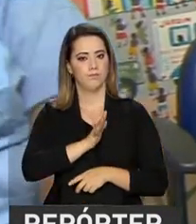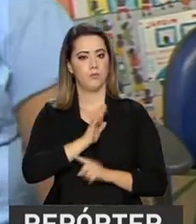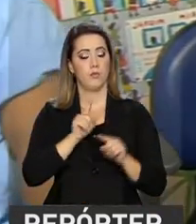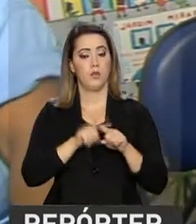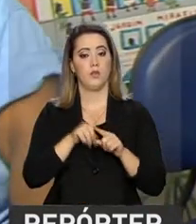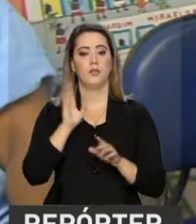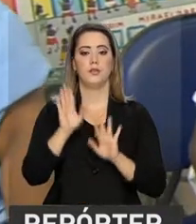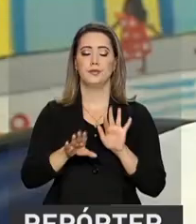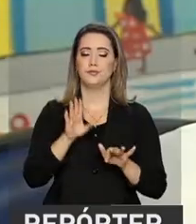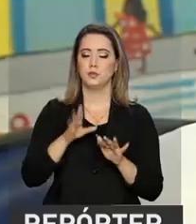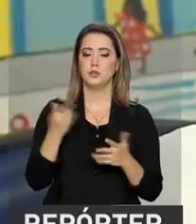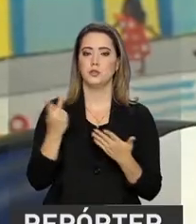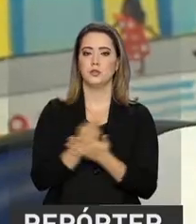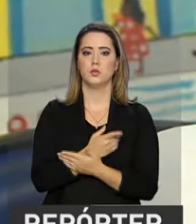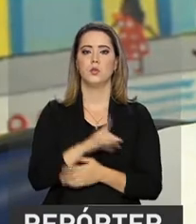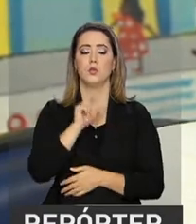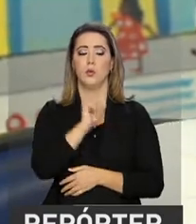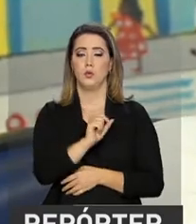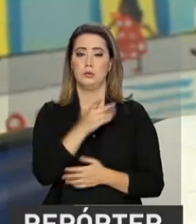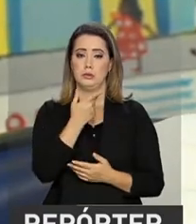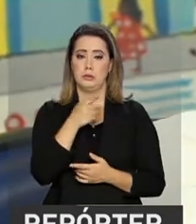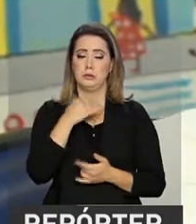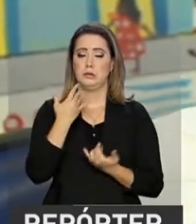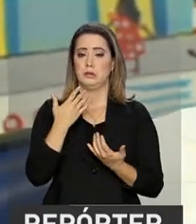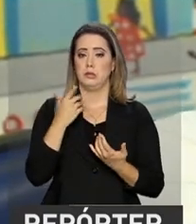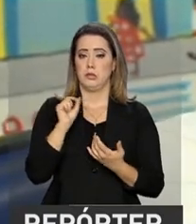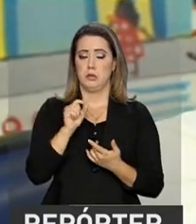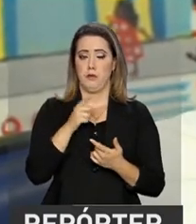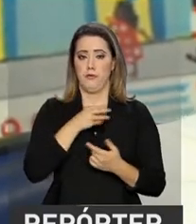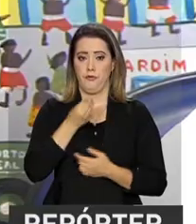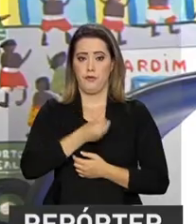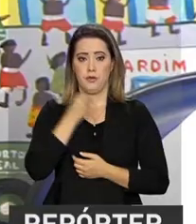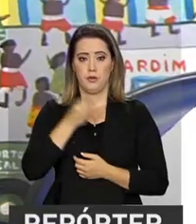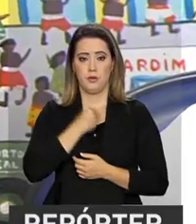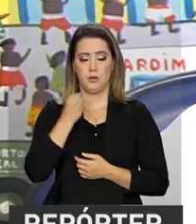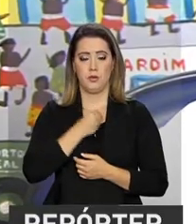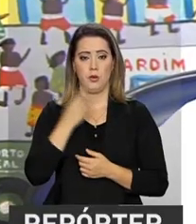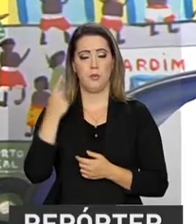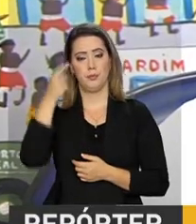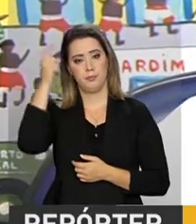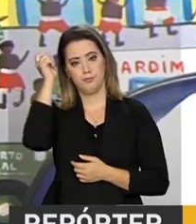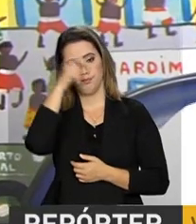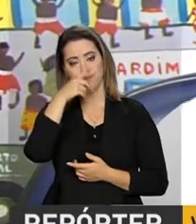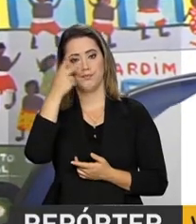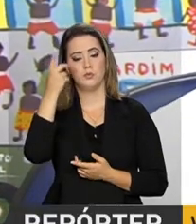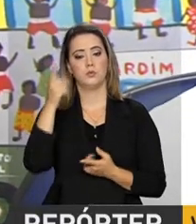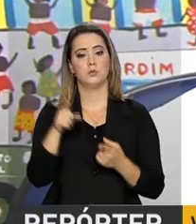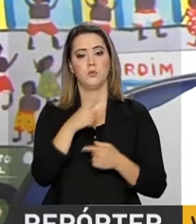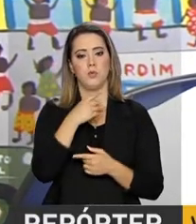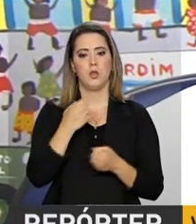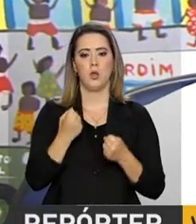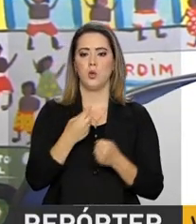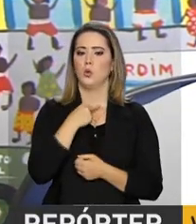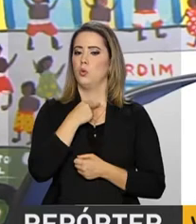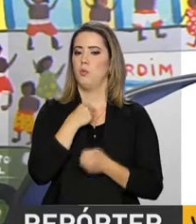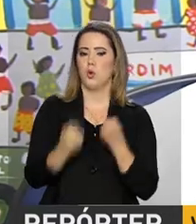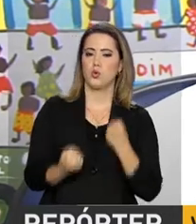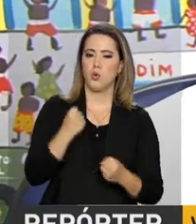muitas crianças para vítor hugo são cheias de restrições correndo de bicicleta e